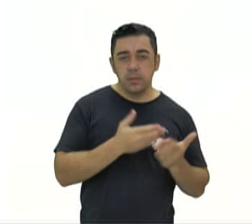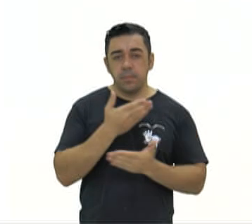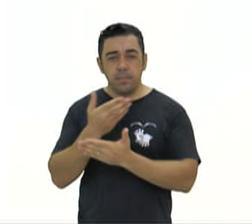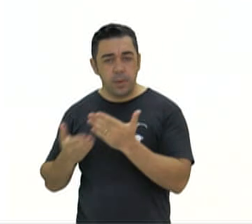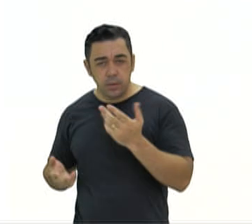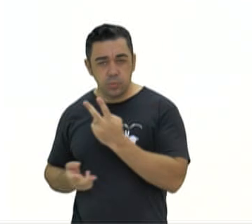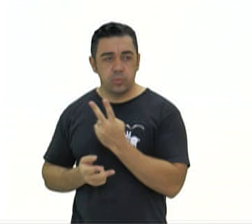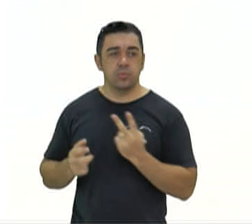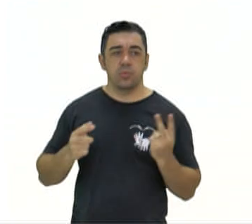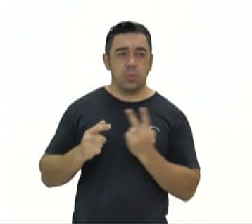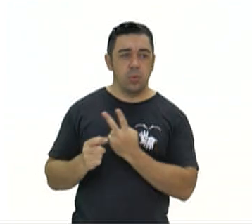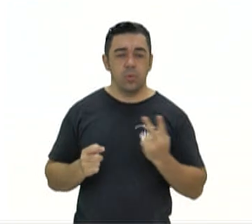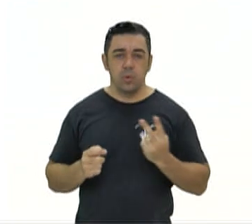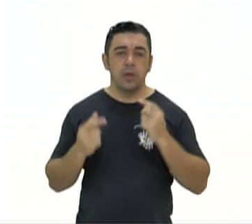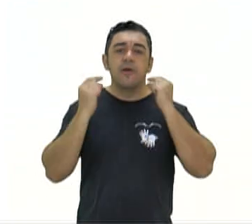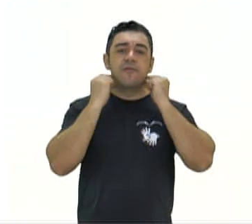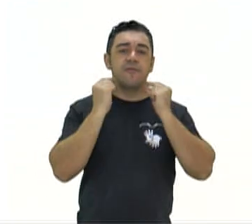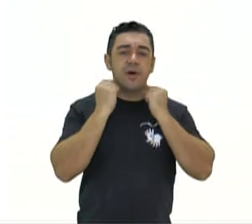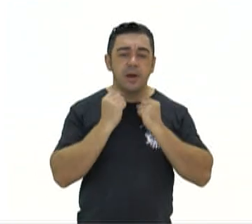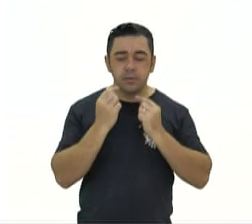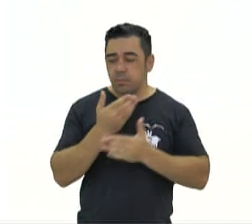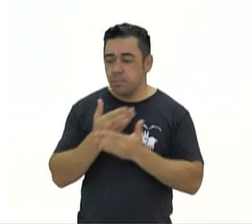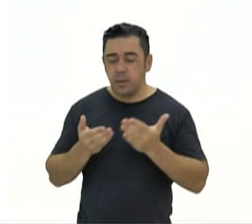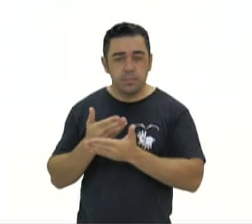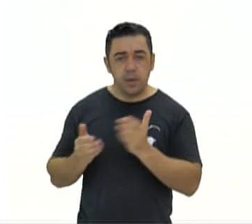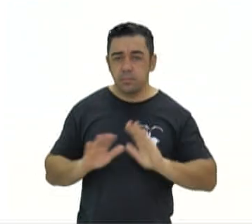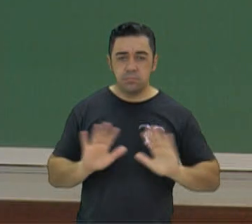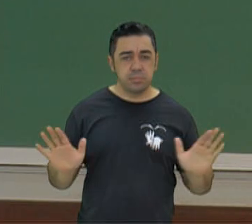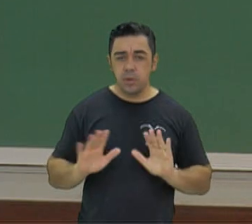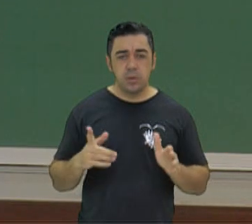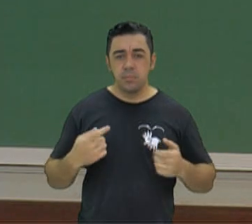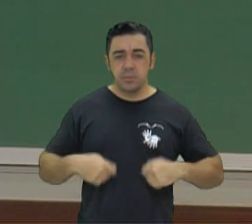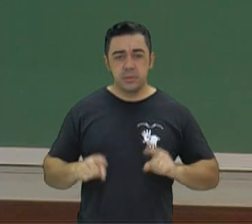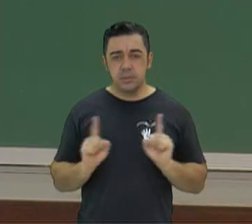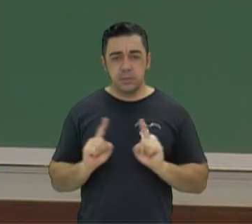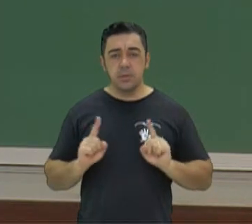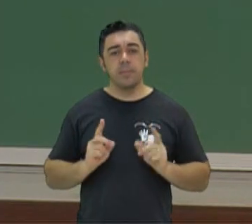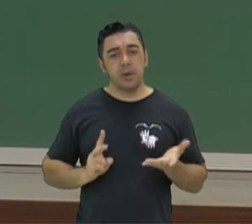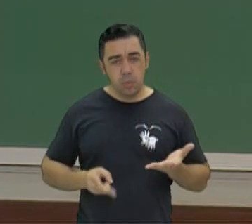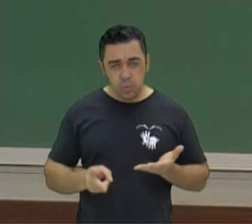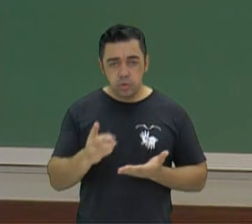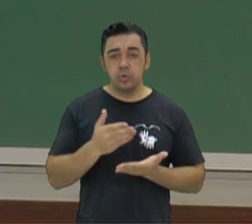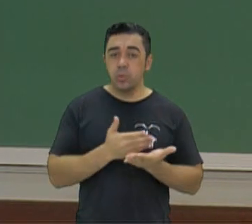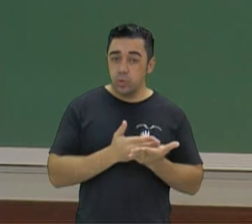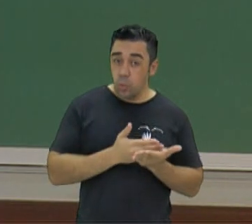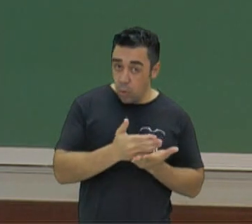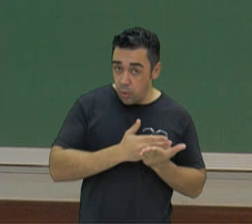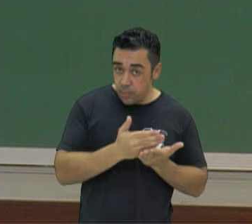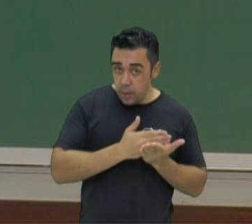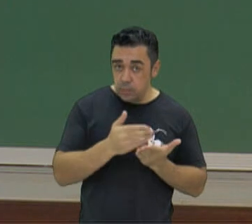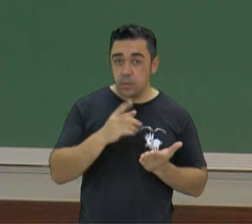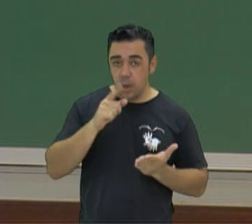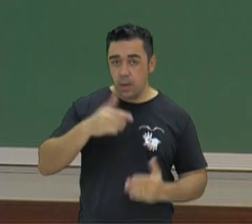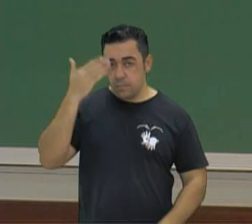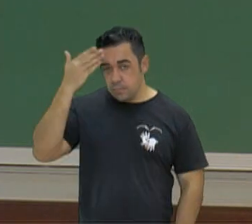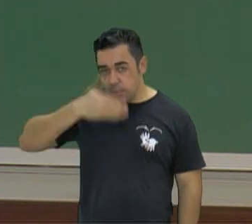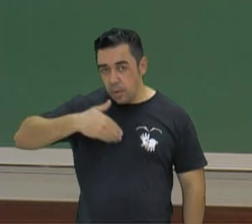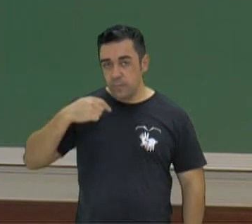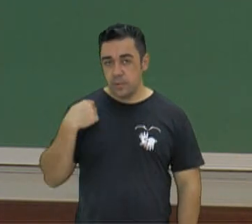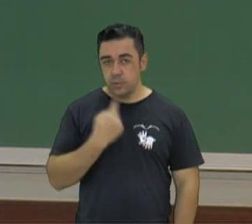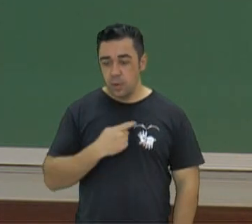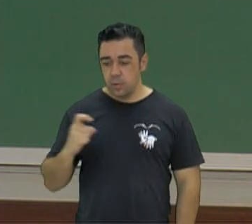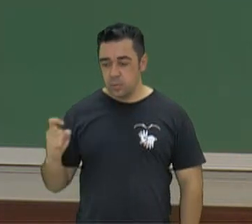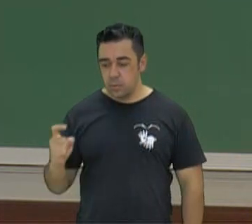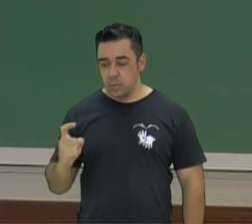estruturas ao longo do desenvolvimento, porque elas já não são mais importantes pra gente, mas a gente mantém ali no início, que é uma evidência evolutiva de que a gente